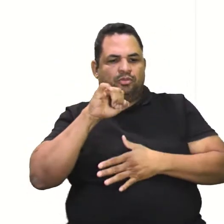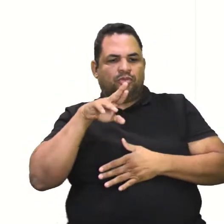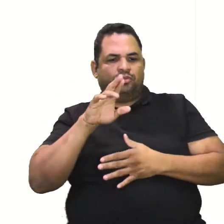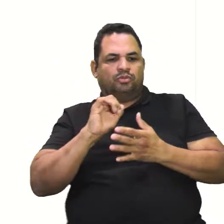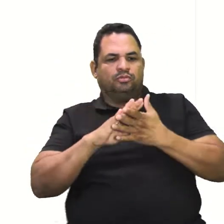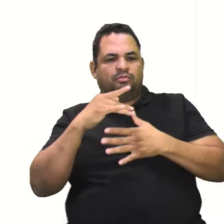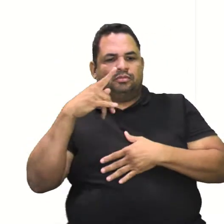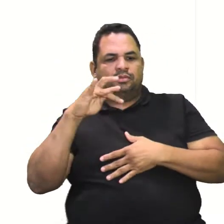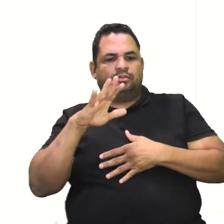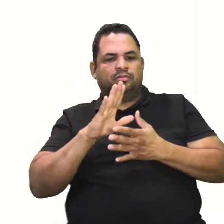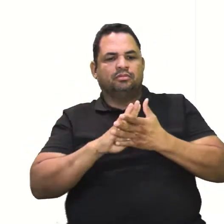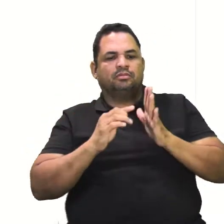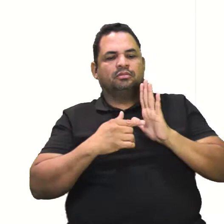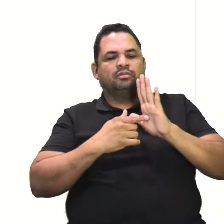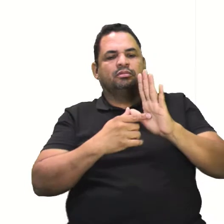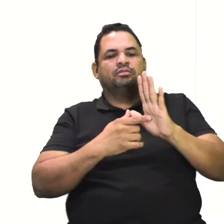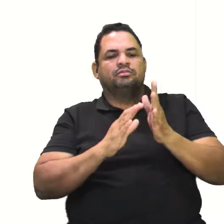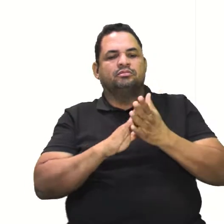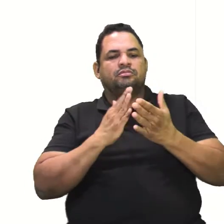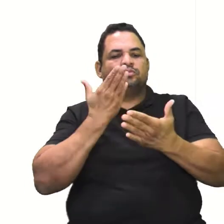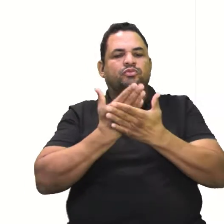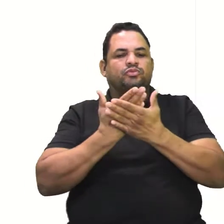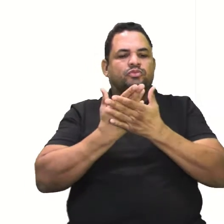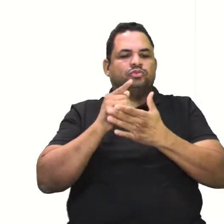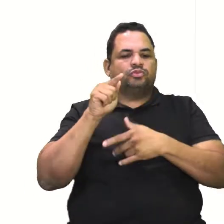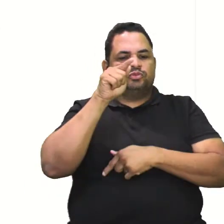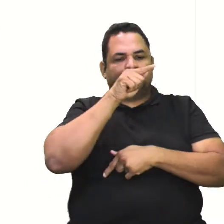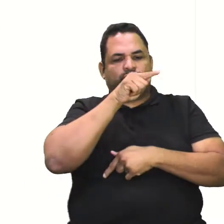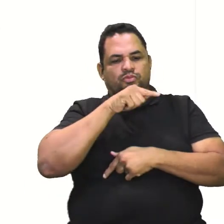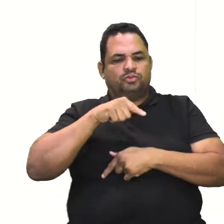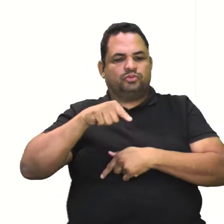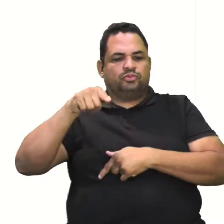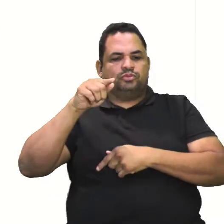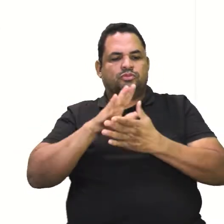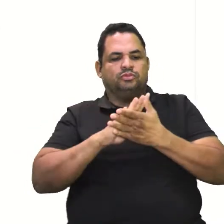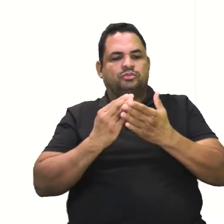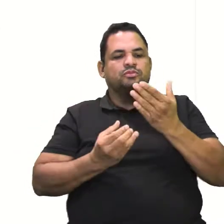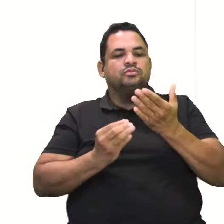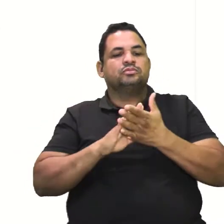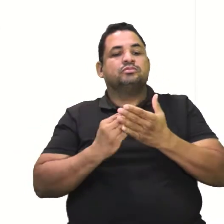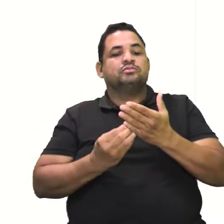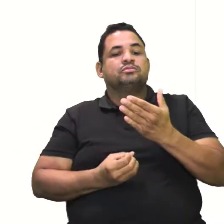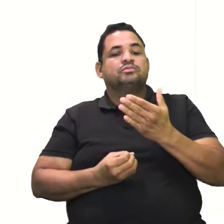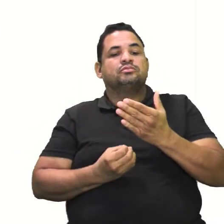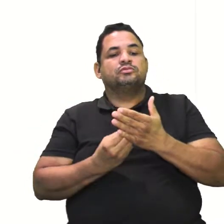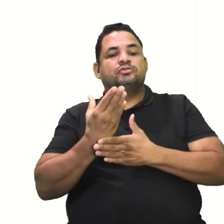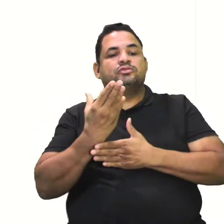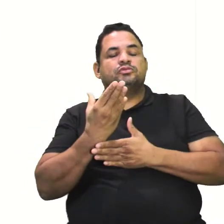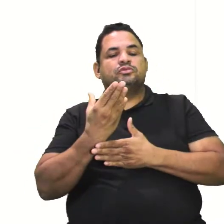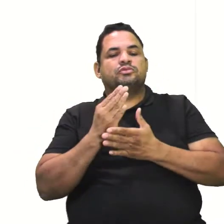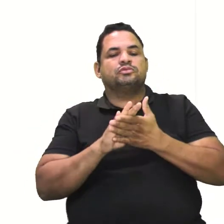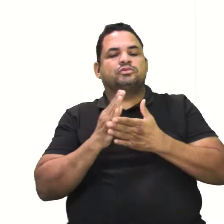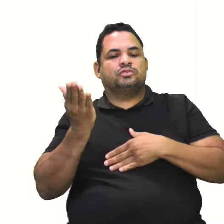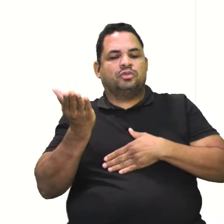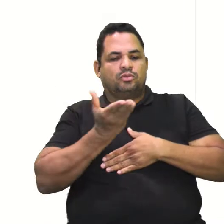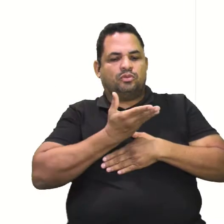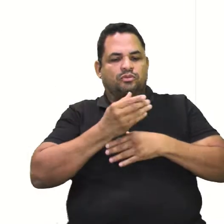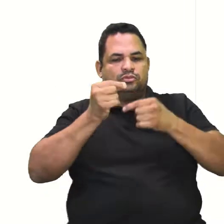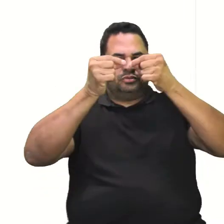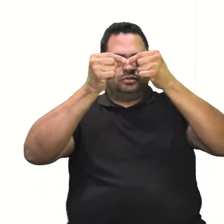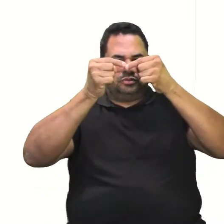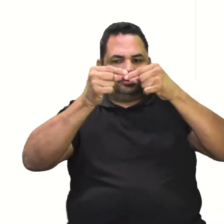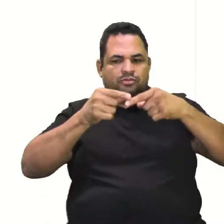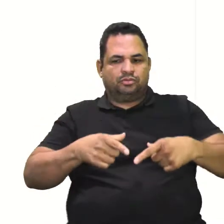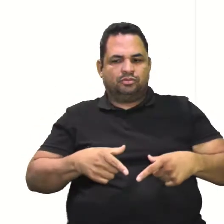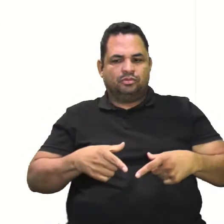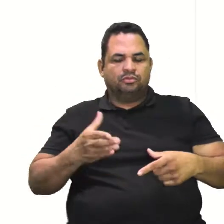mais completo estudo das curvas obtidas de cortes em cones. E aí é importante nós lembrarmos o